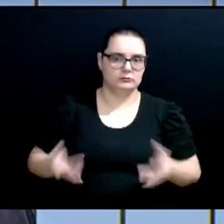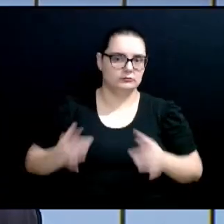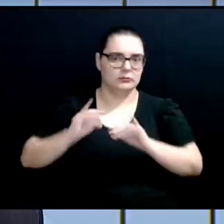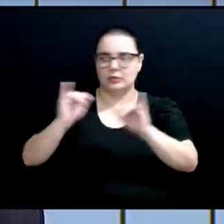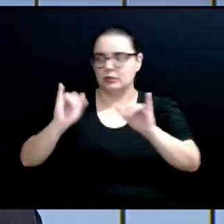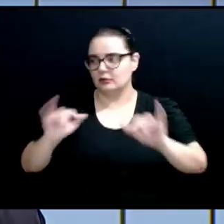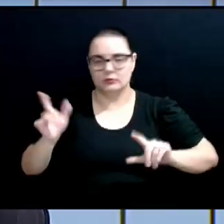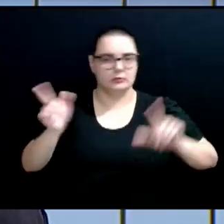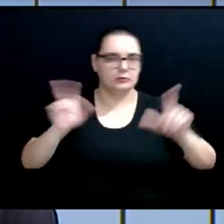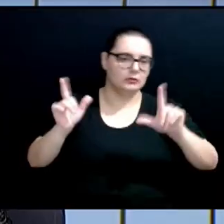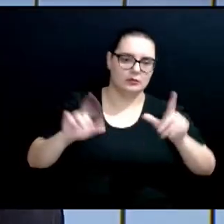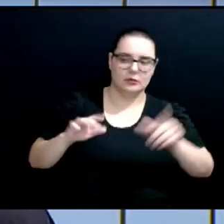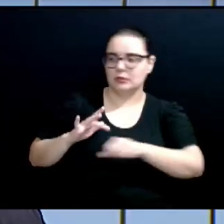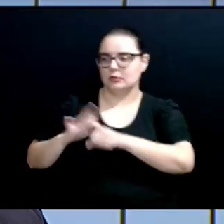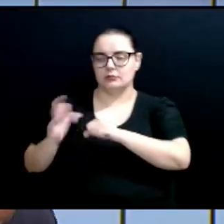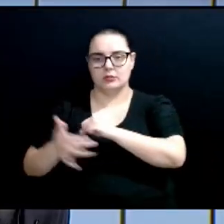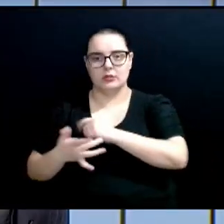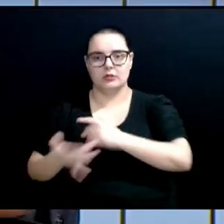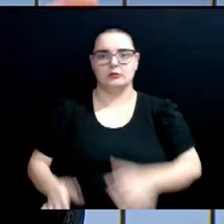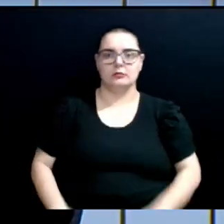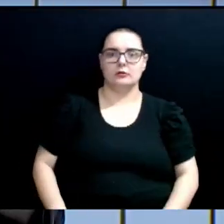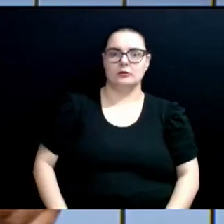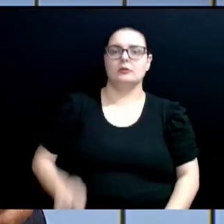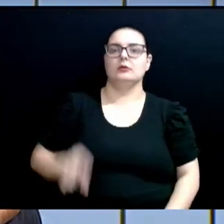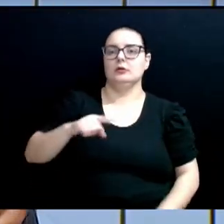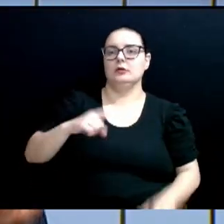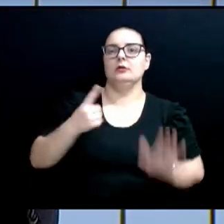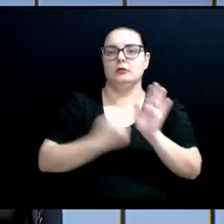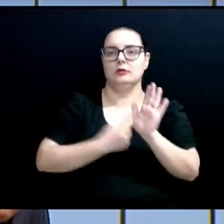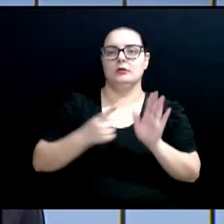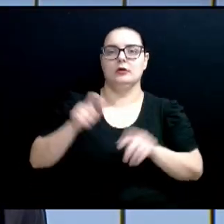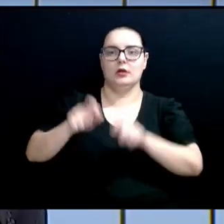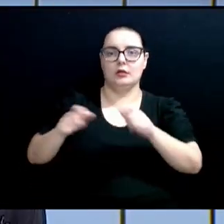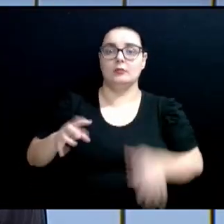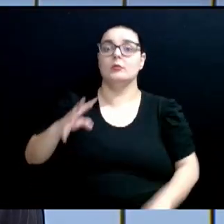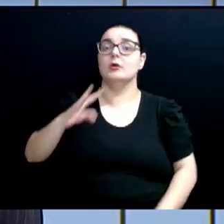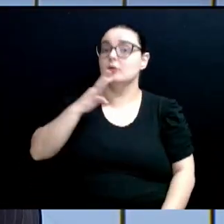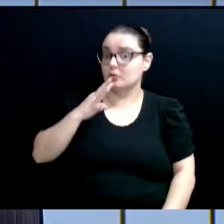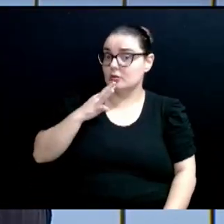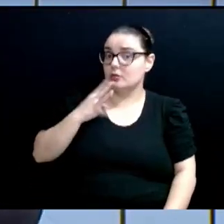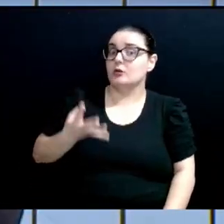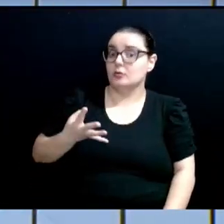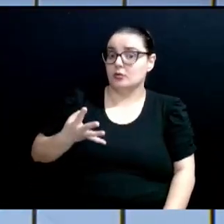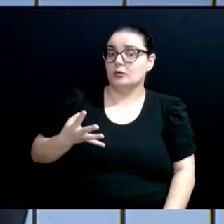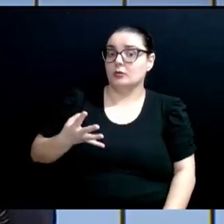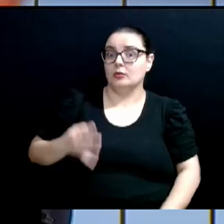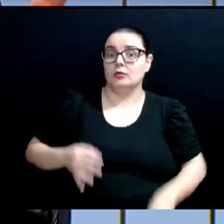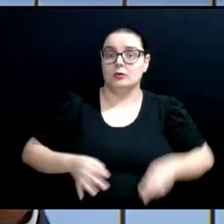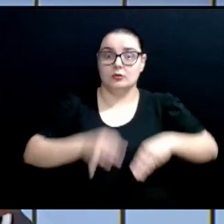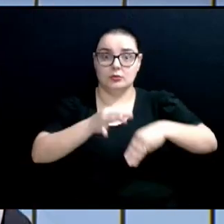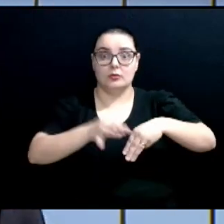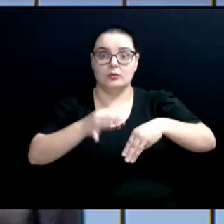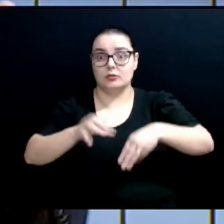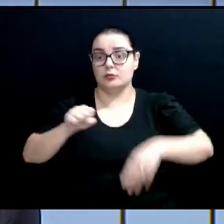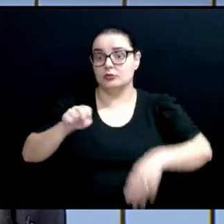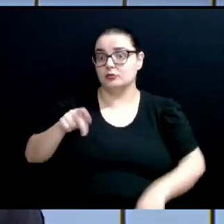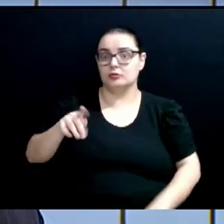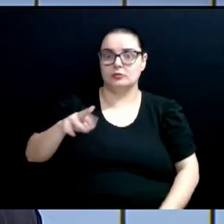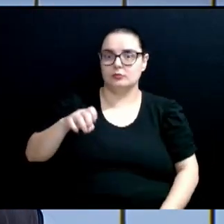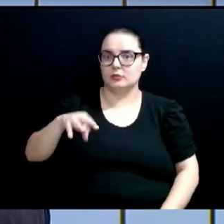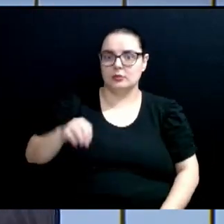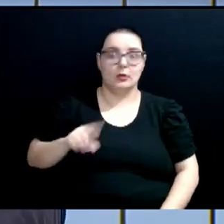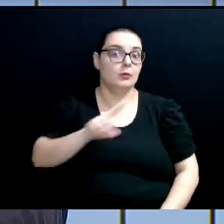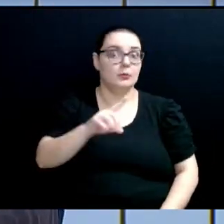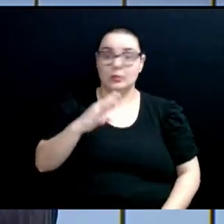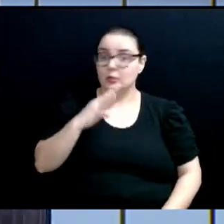redes sociais. Este foi um marco. As pessoas conhecem os ministros do Supremo, as pessoas não conheciam os ministros